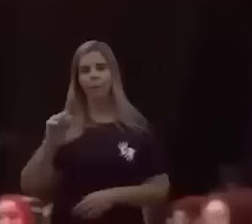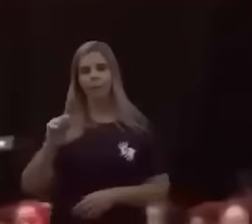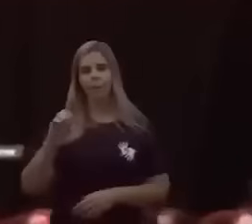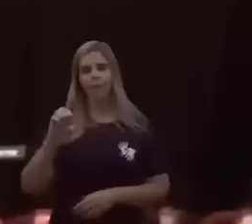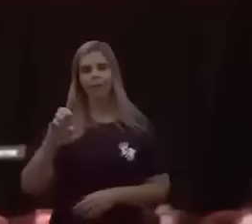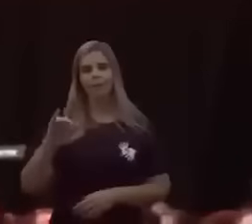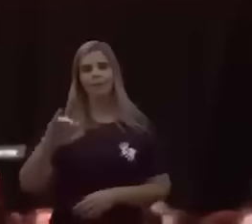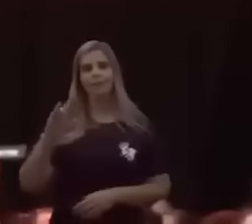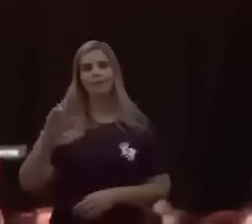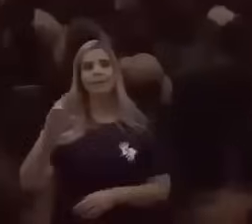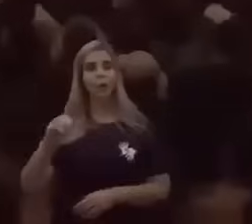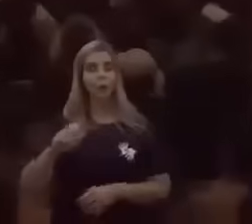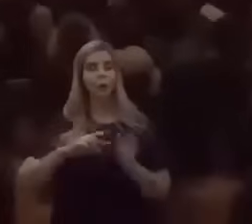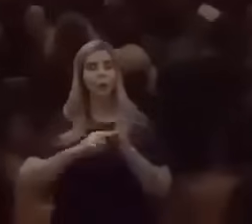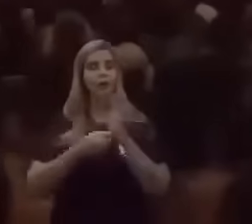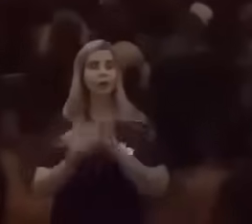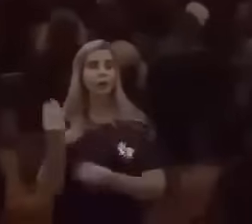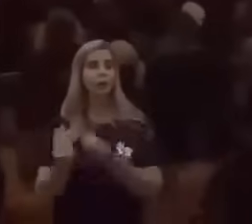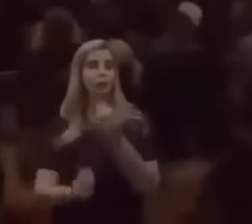restaurado por Jesus.